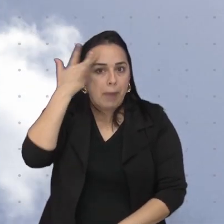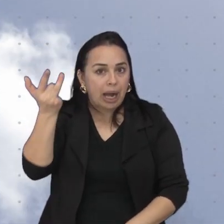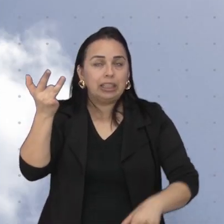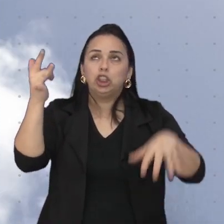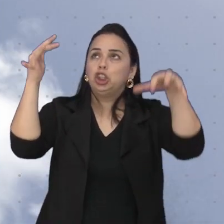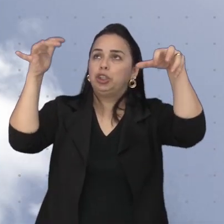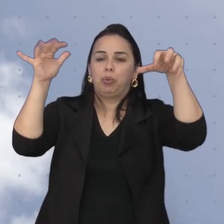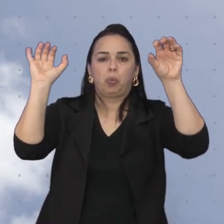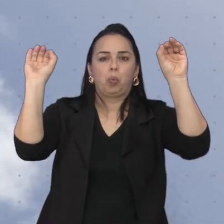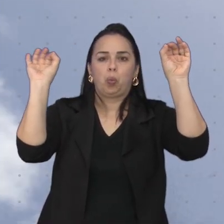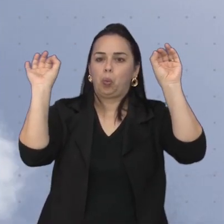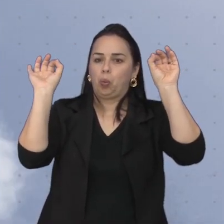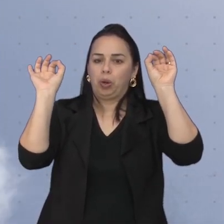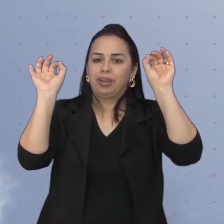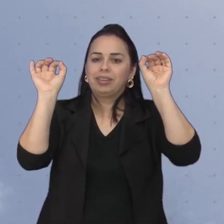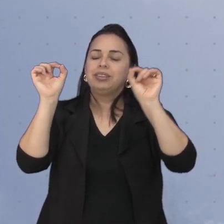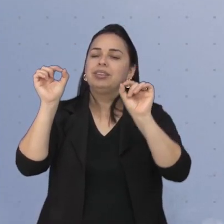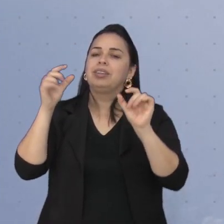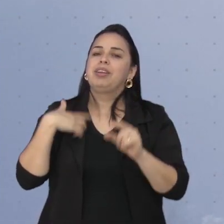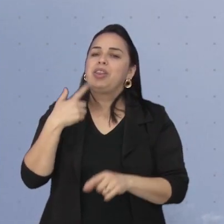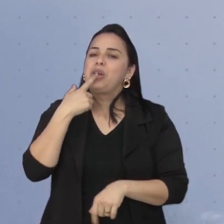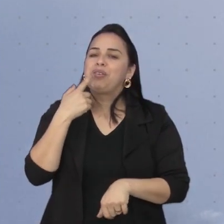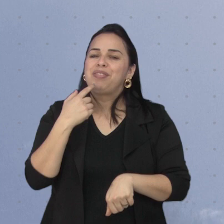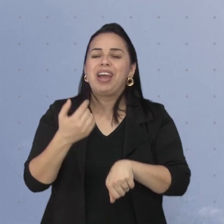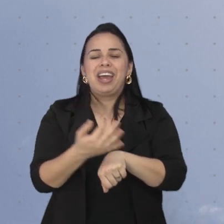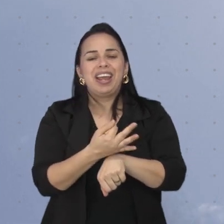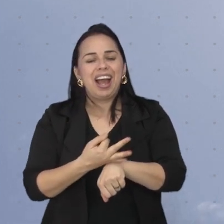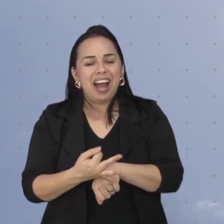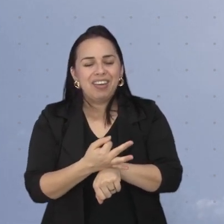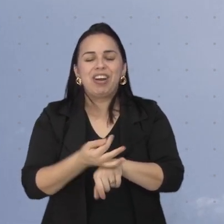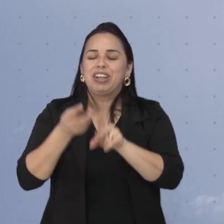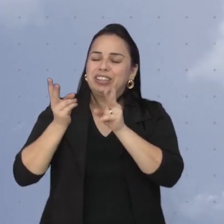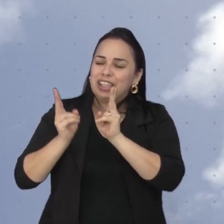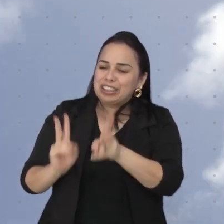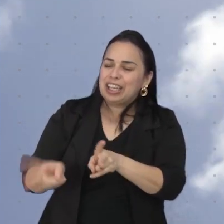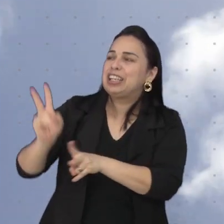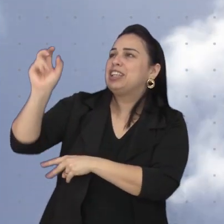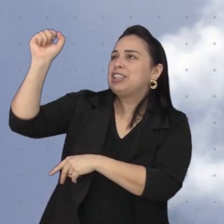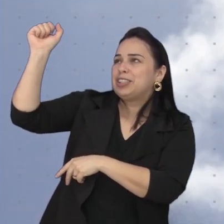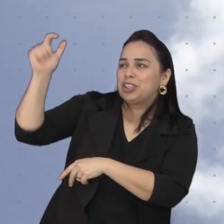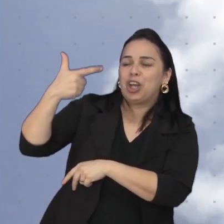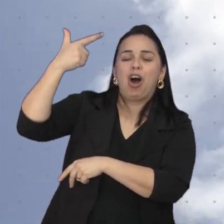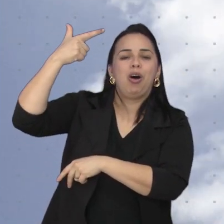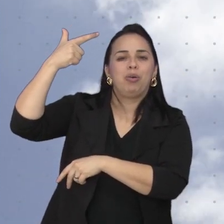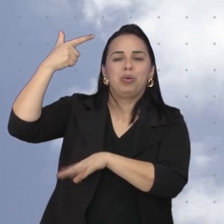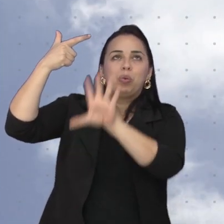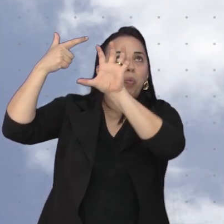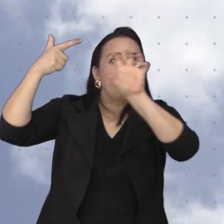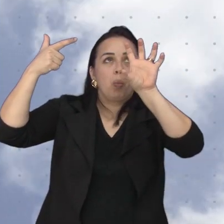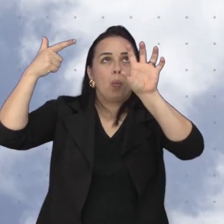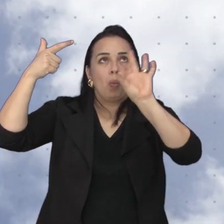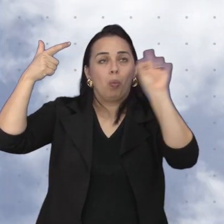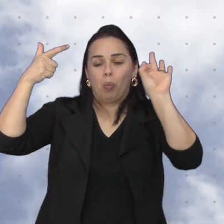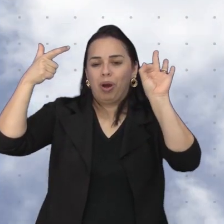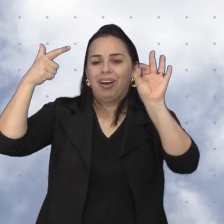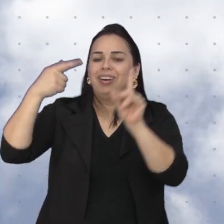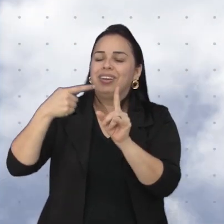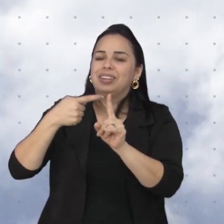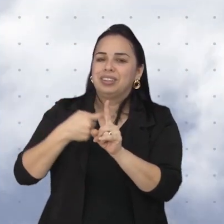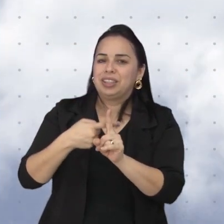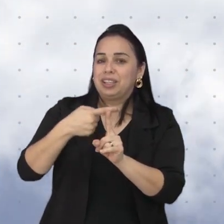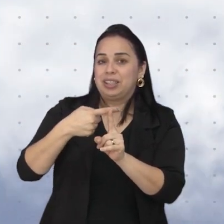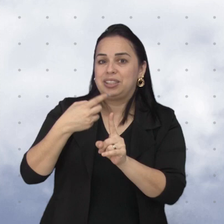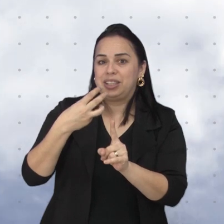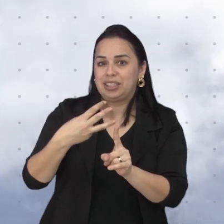chuva também amanhã, quarta-feira. O feriado de 1º de maio vai contar com céu aberto, sem nuvens e sol intenso.